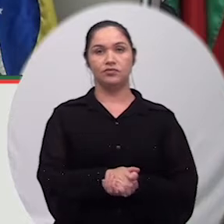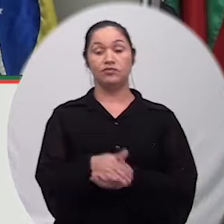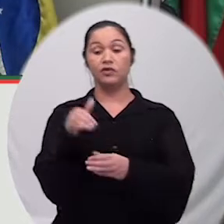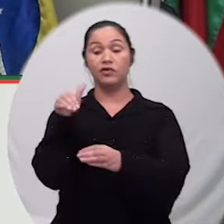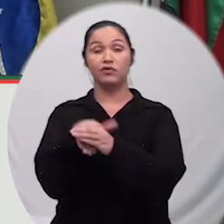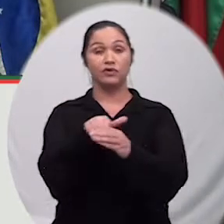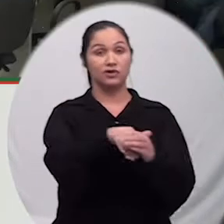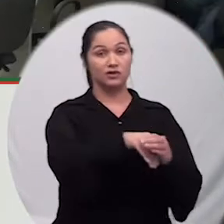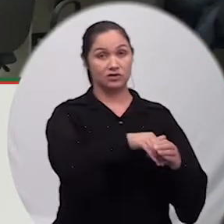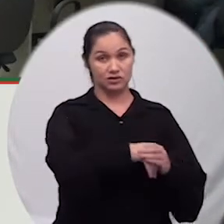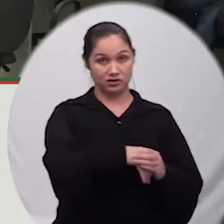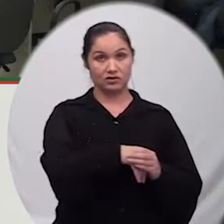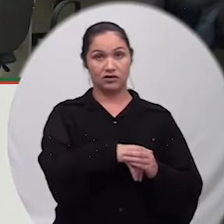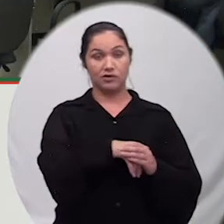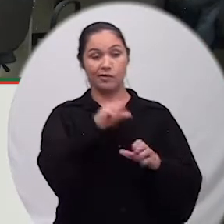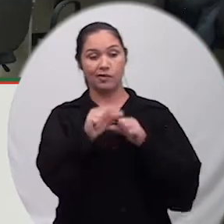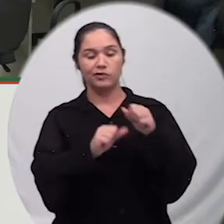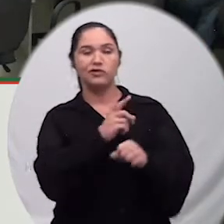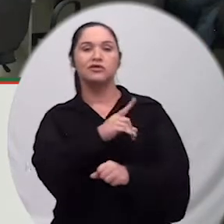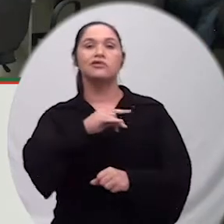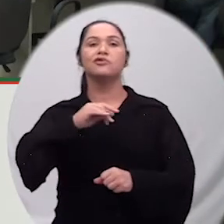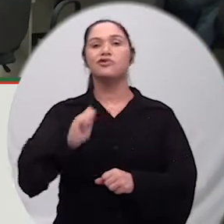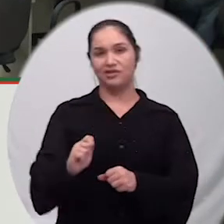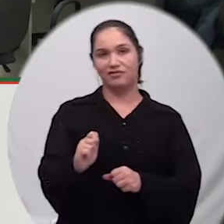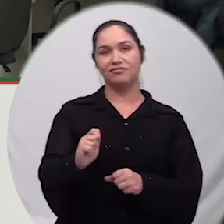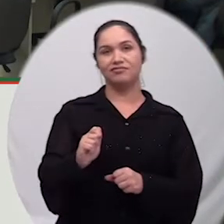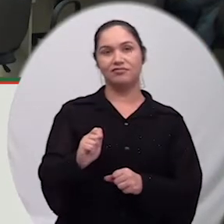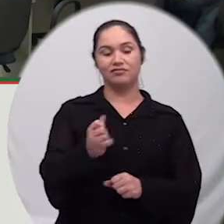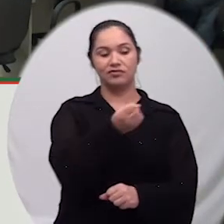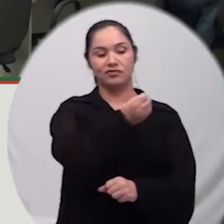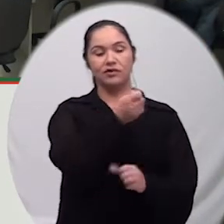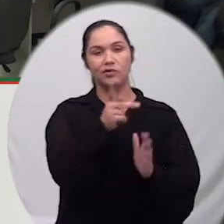Está em votação o adiamento do PE